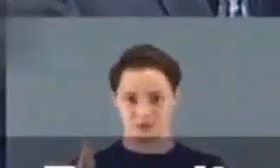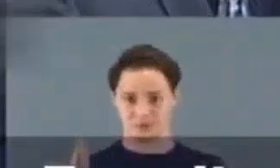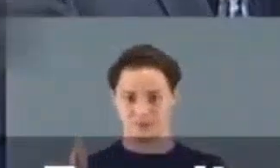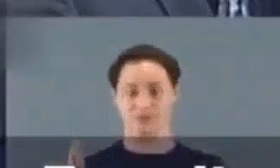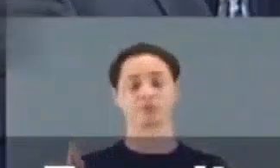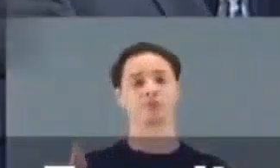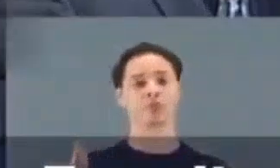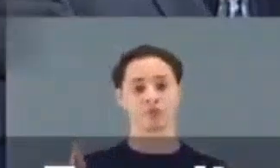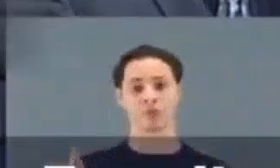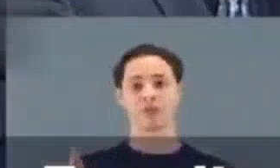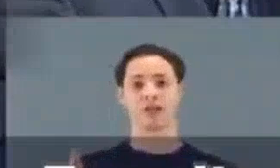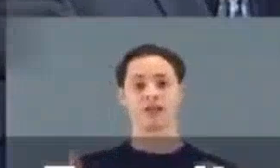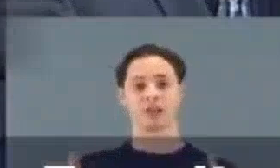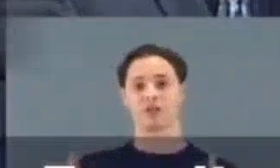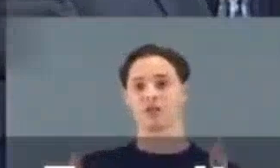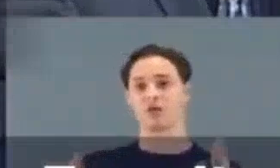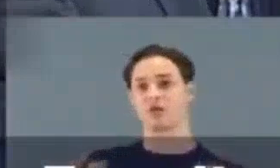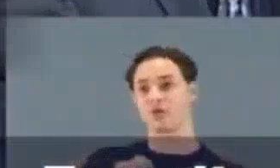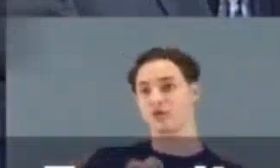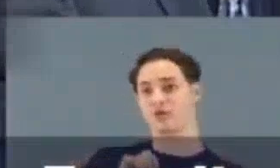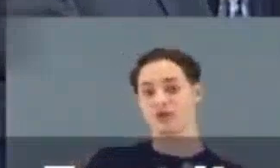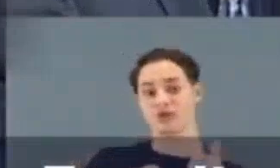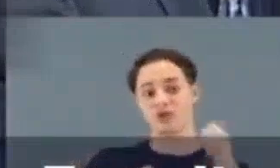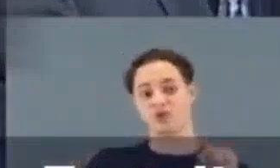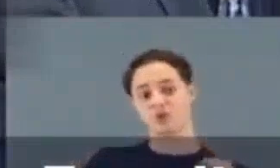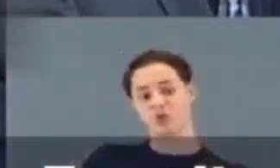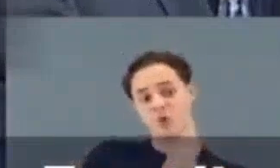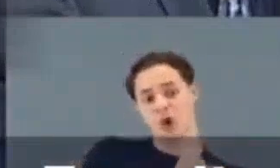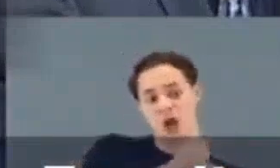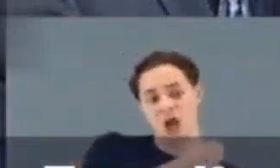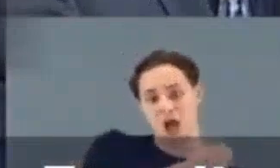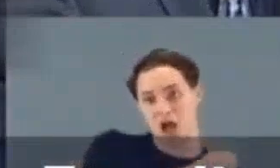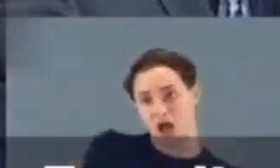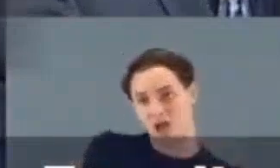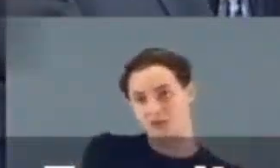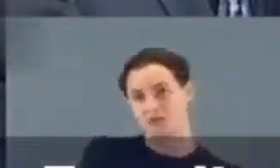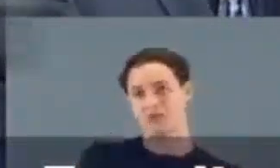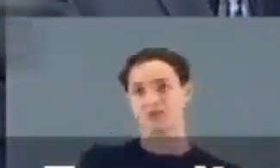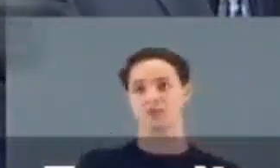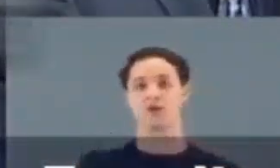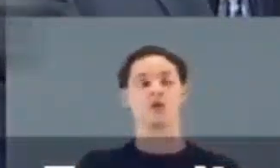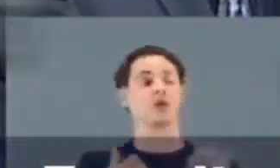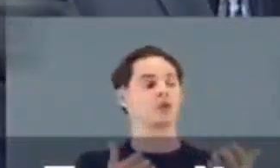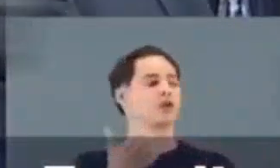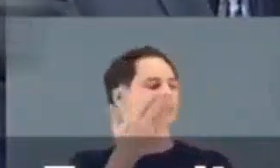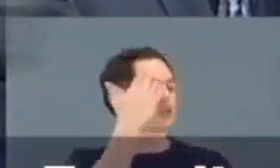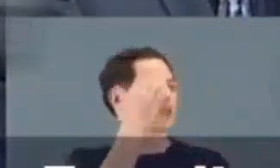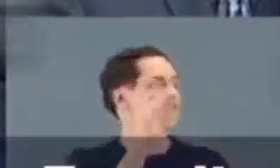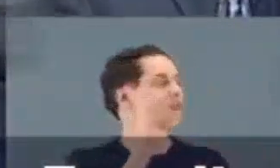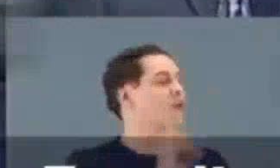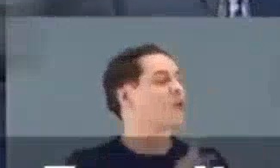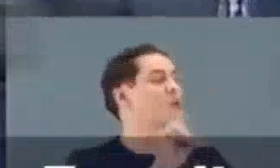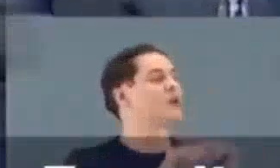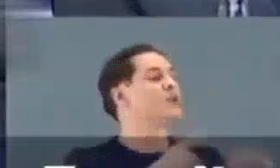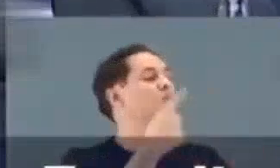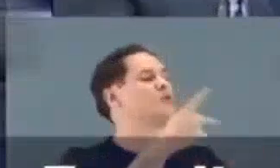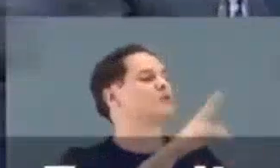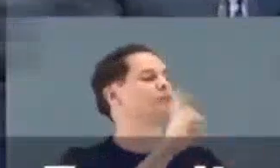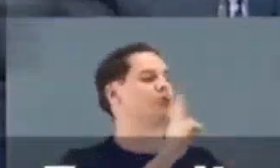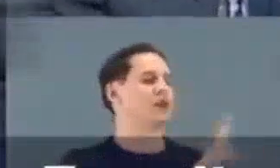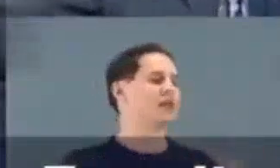depois de 17 ou 18 anos? A decisão se foi documento ou não falso não é o que consta. Eu quero saber exatamente da sua